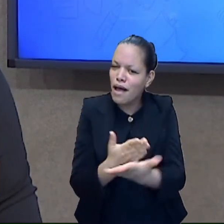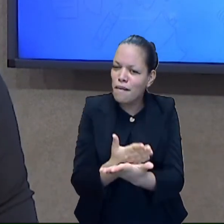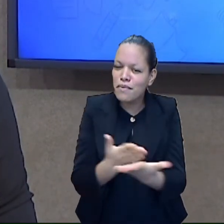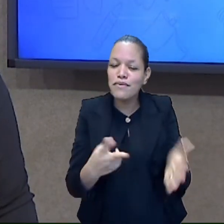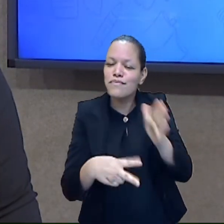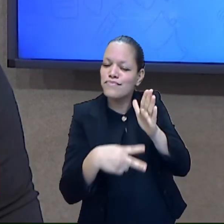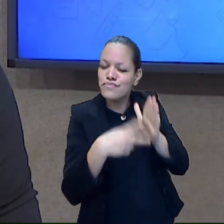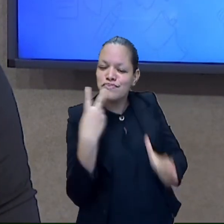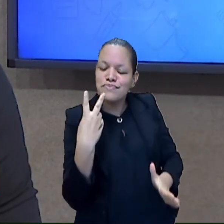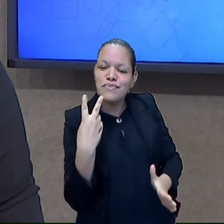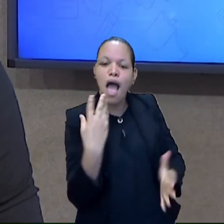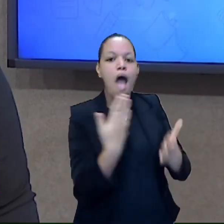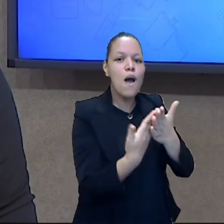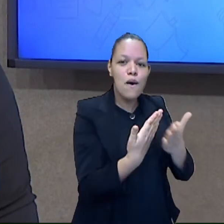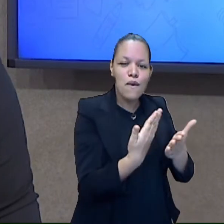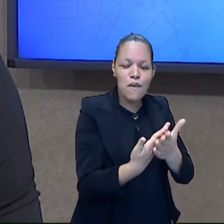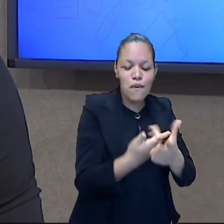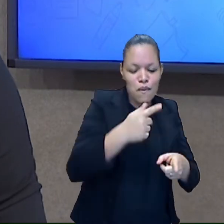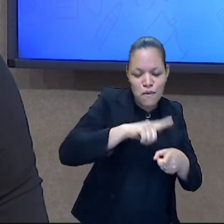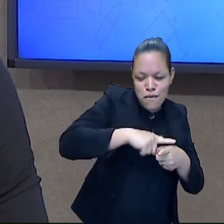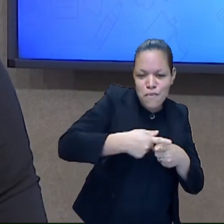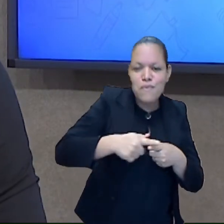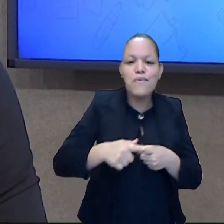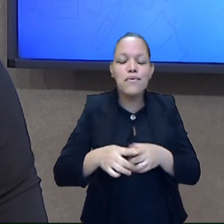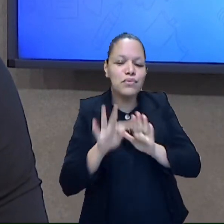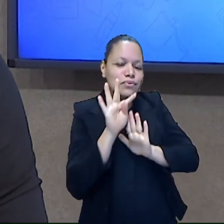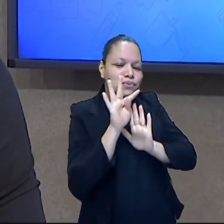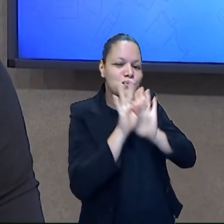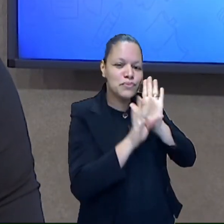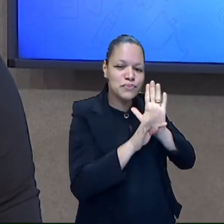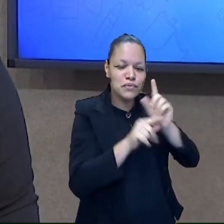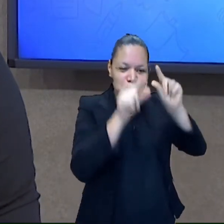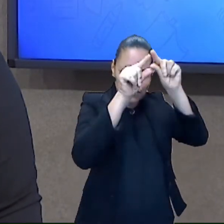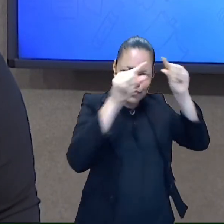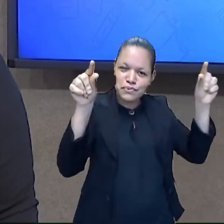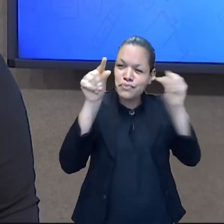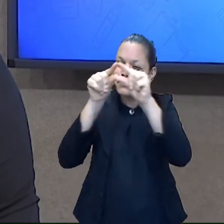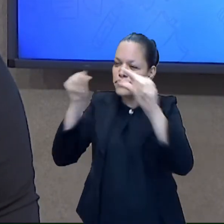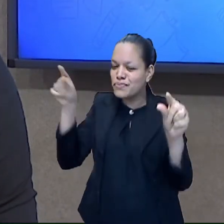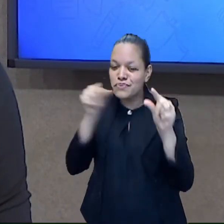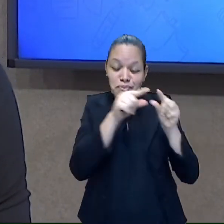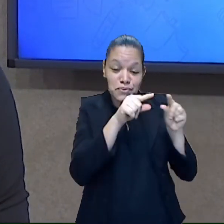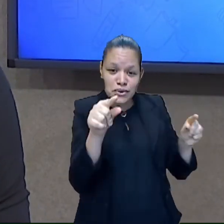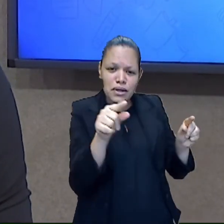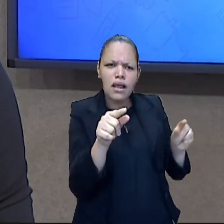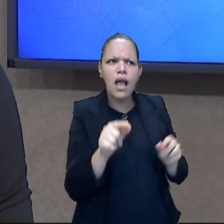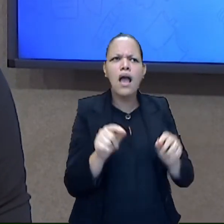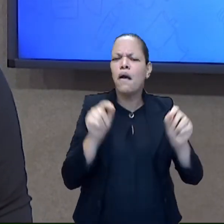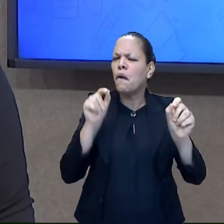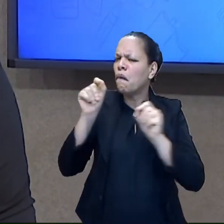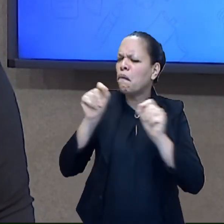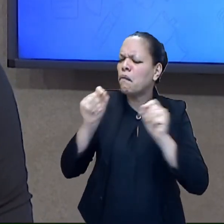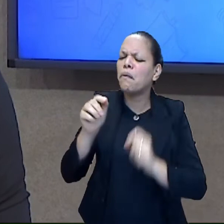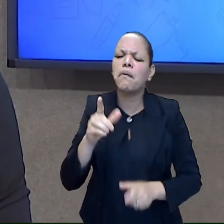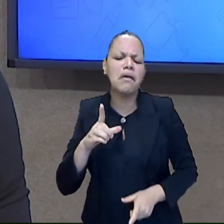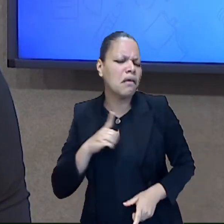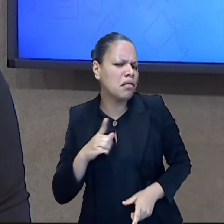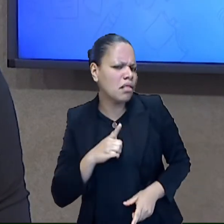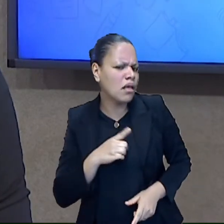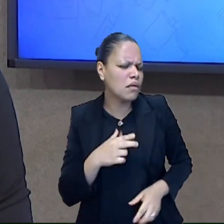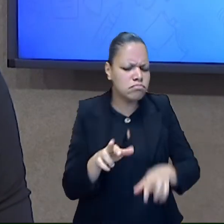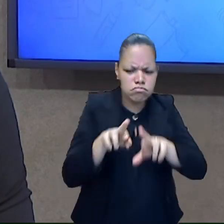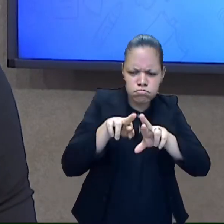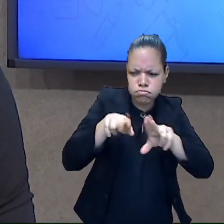sobre o gênero textual tirinhas. Mas o que tem hoje de diferente? Bom, hoje eu trago para vocês